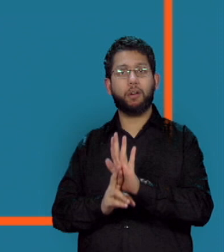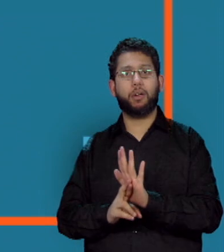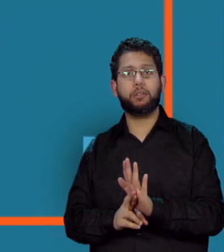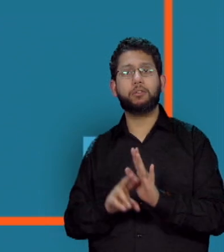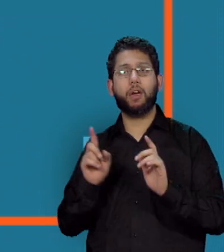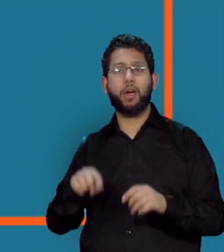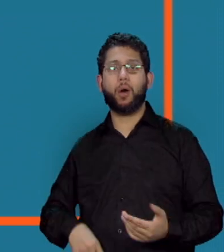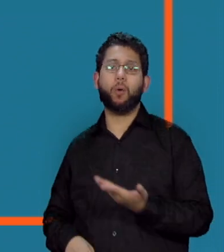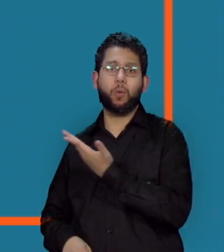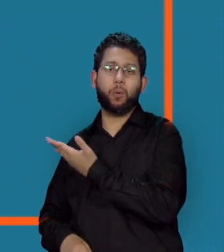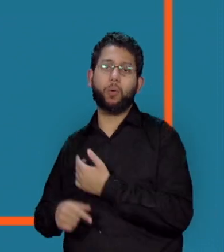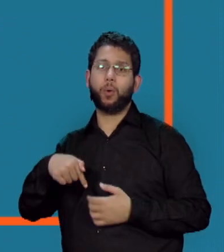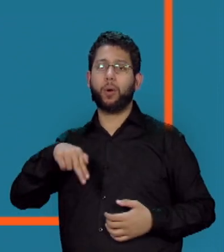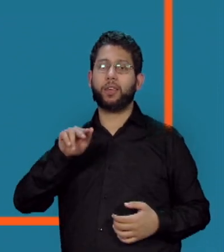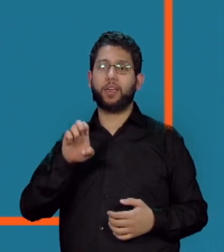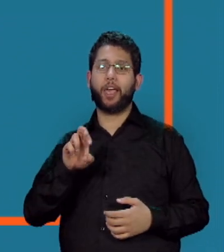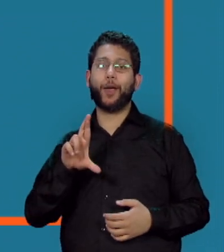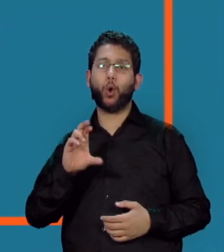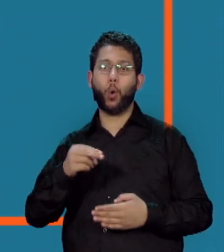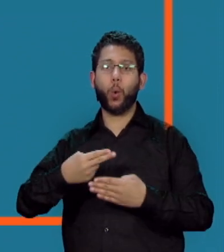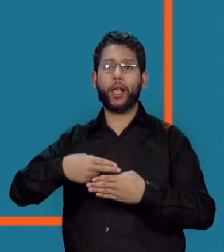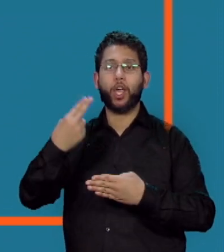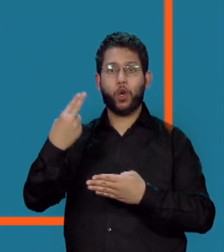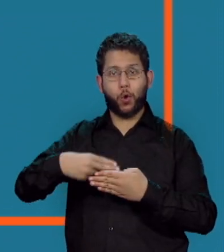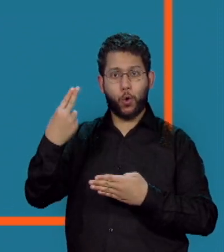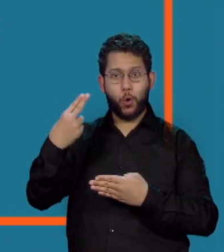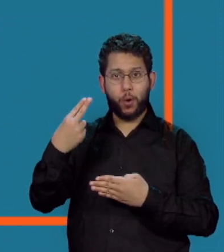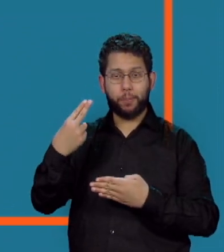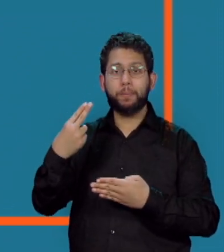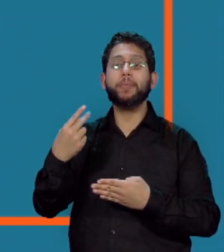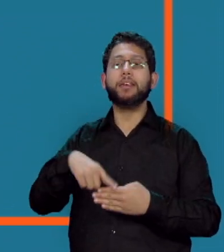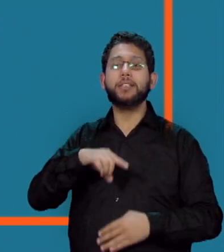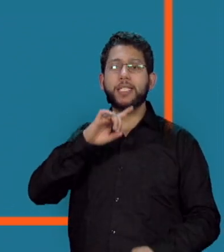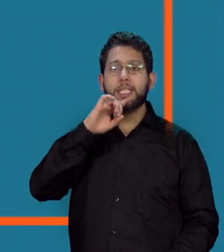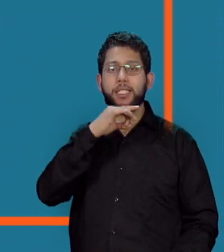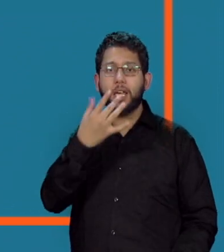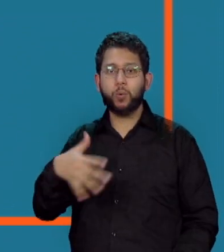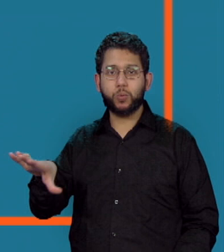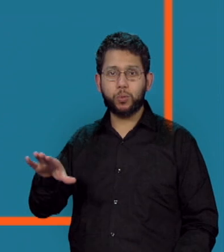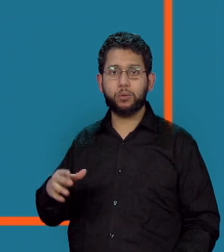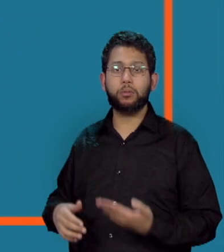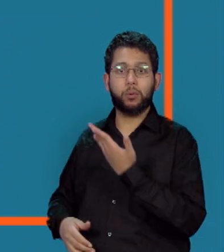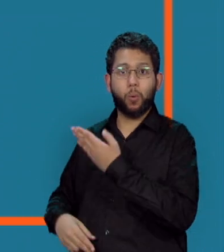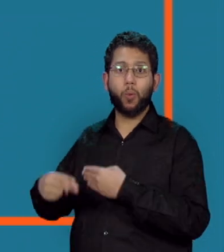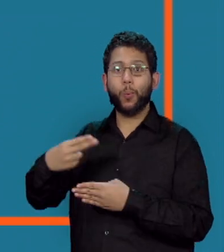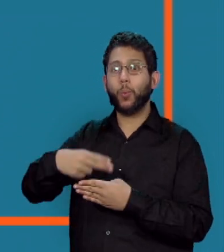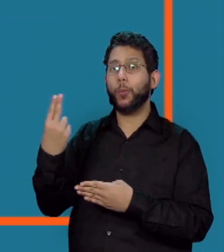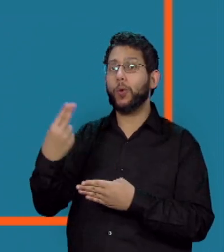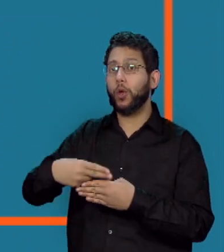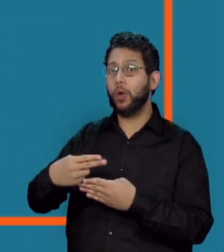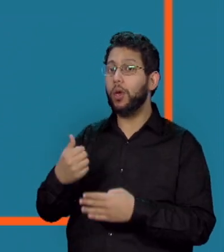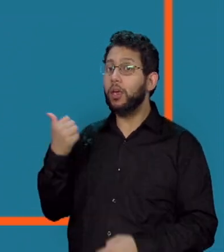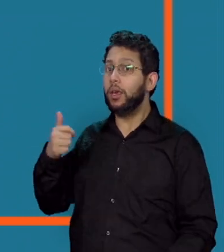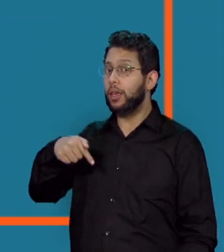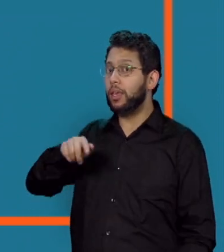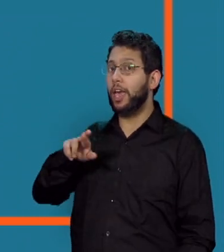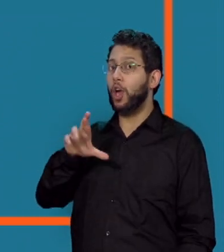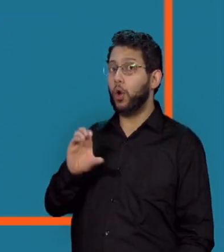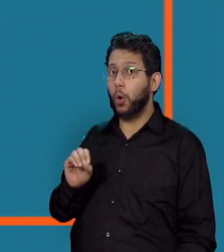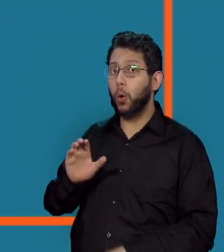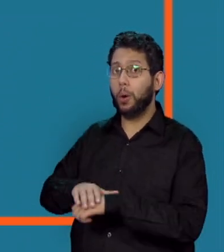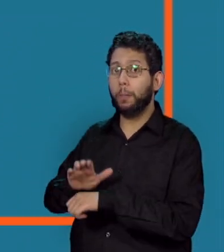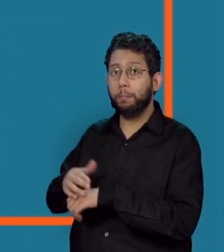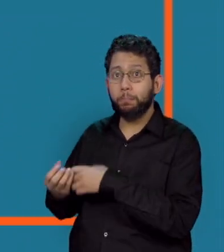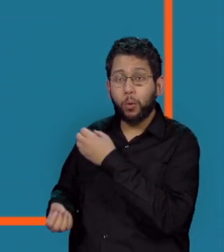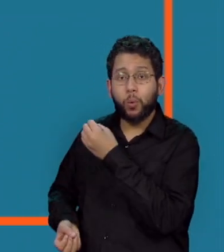país, é o Instituto Querot, que fica na Baixada Santista. Em uma ilustração, uma claquete está um pouco aberta e sobre ela o letreiro em